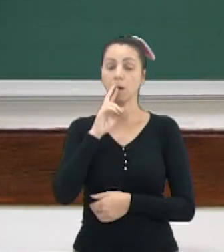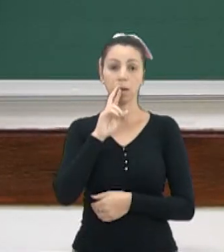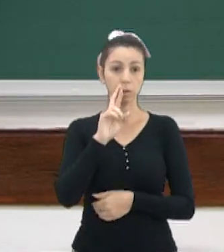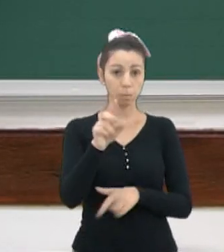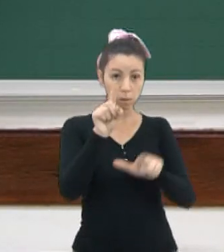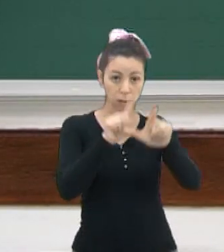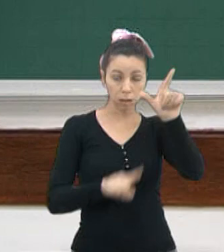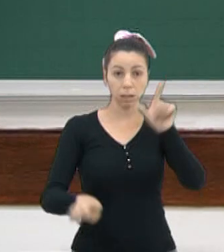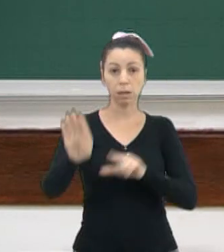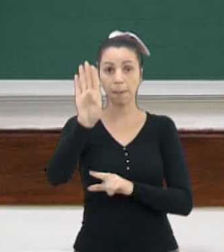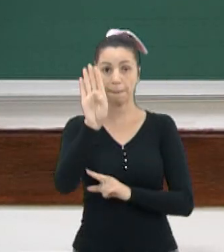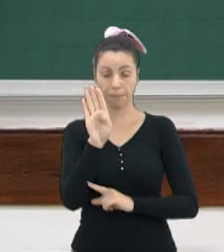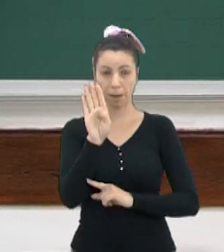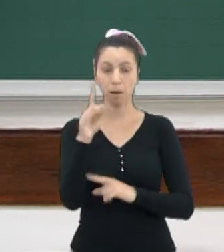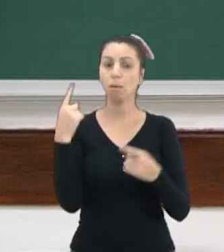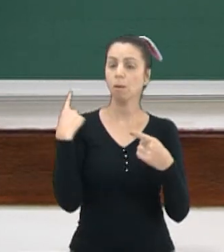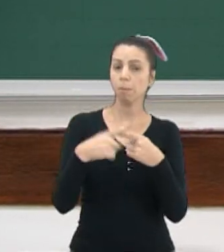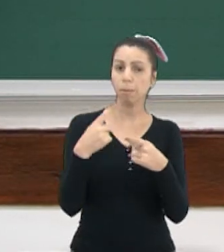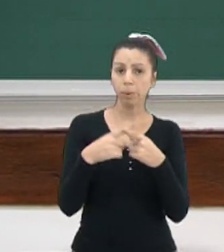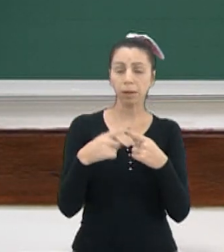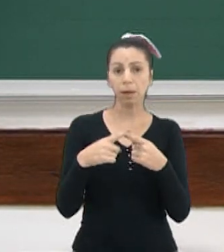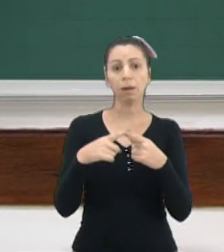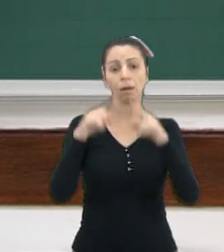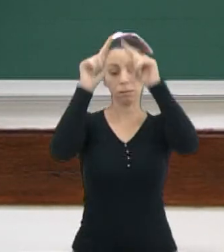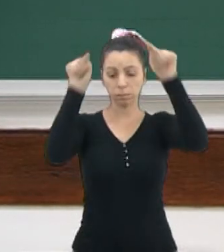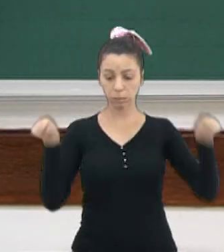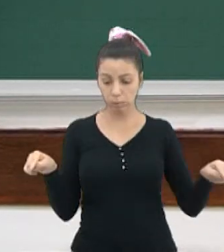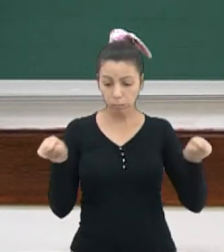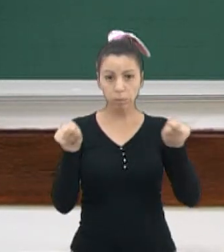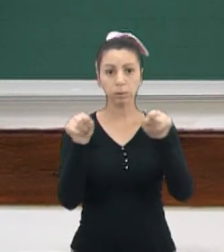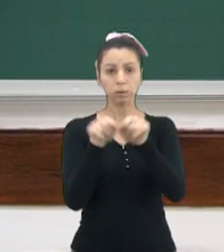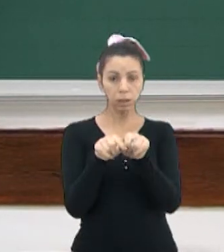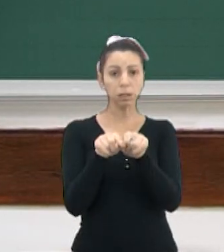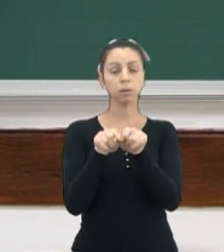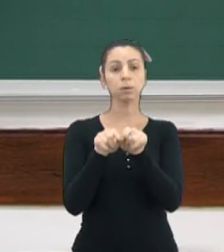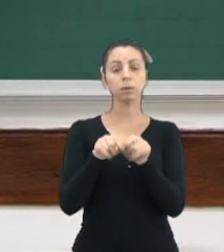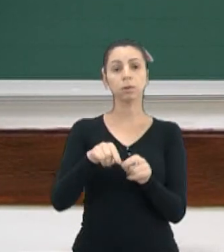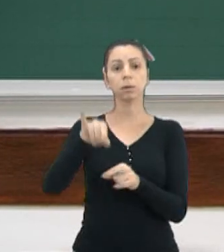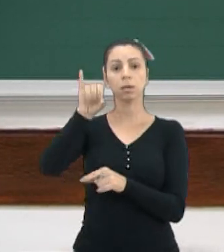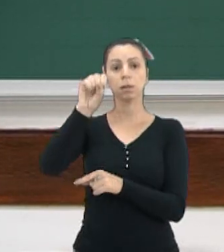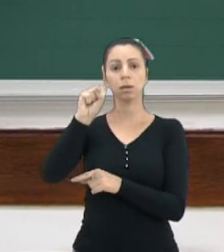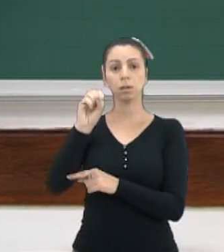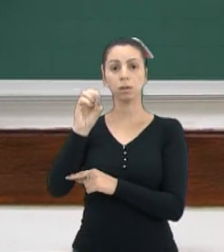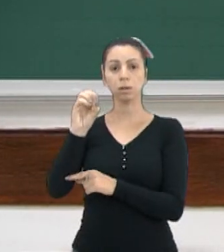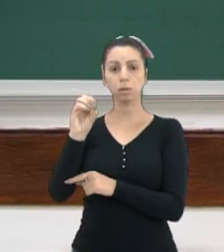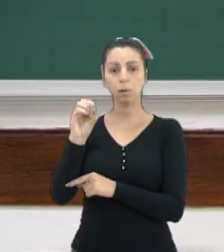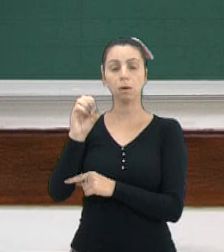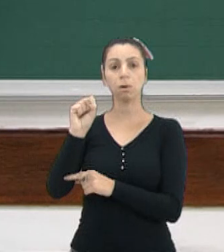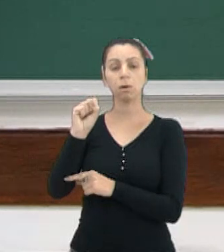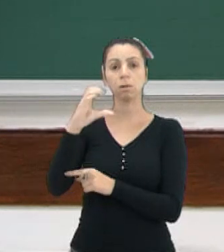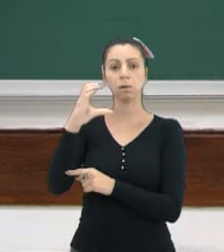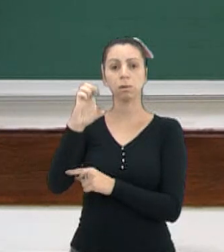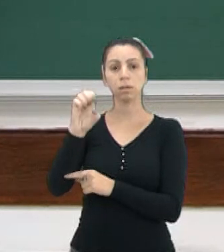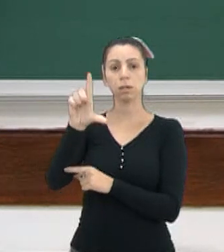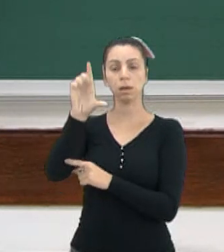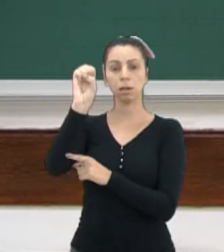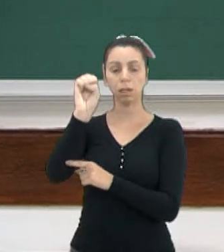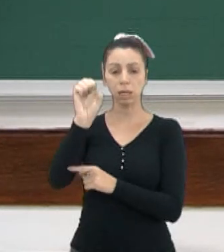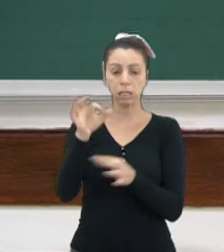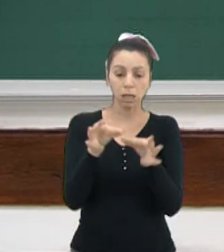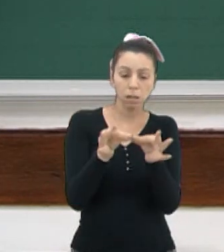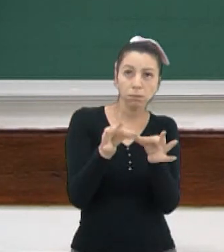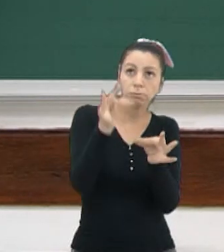B, 90 graus. Porque é um triângulo isósceles, eu tracei uma mediatriz que coincidiu com a bissetriz,